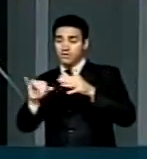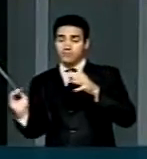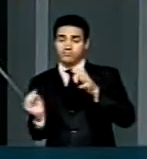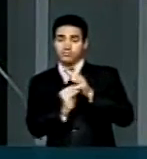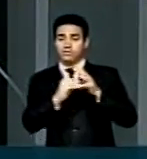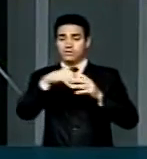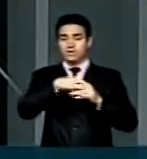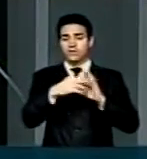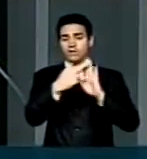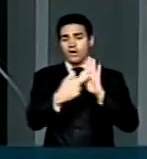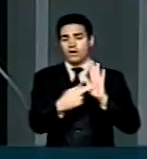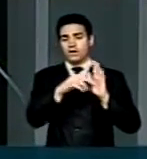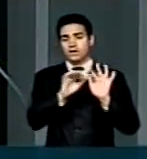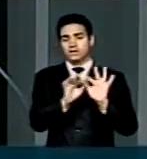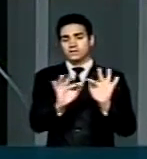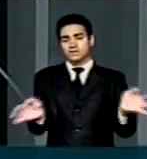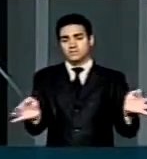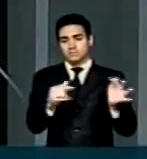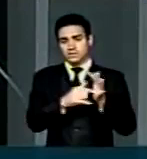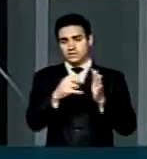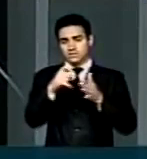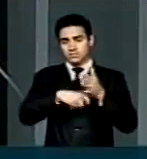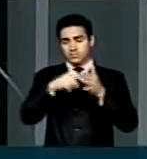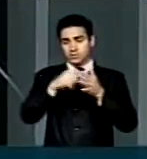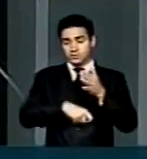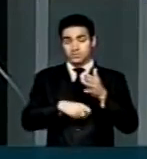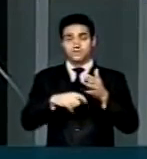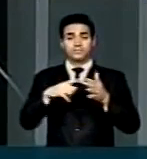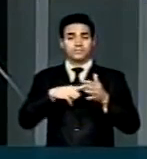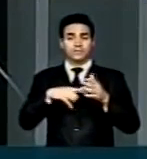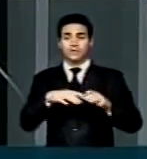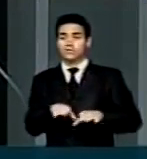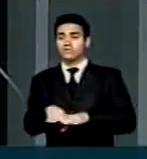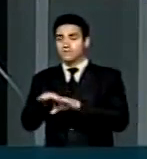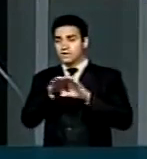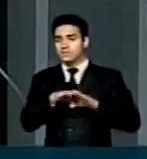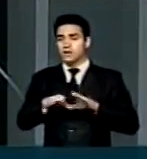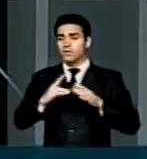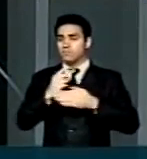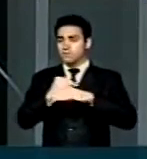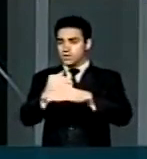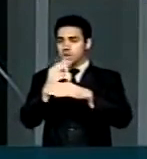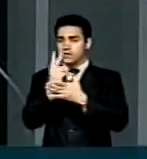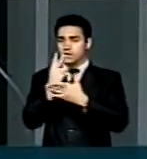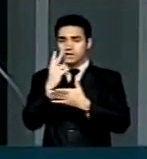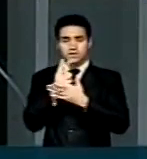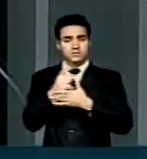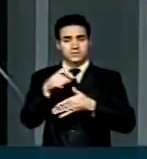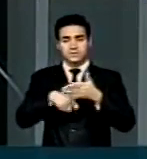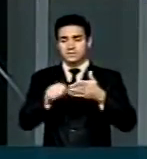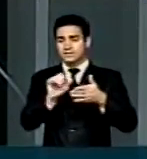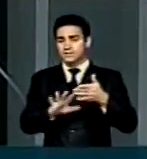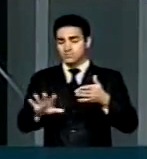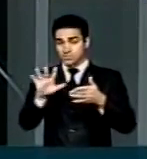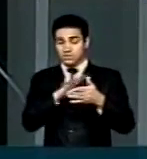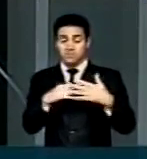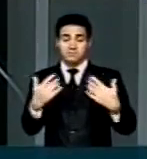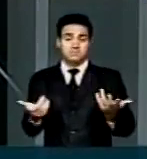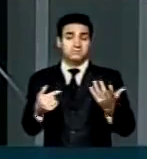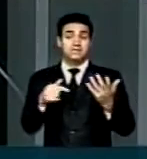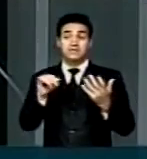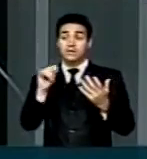ano. Entre as mudanças aprovadas no parecer dos parlamentares estão a universalização do enquadramento do Simples Nacional, ou seja, o ingresso ao